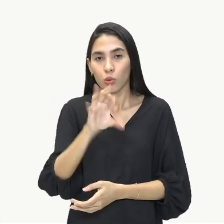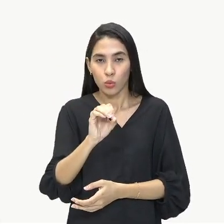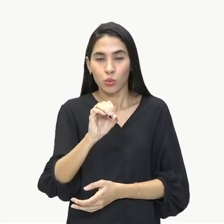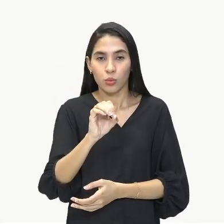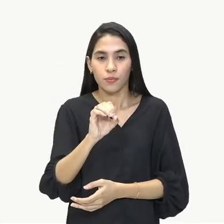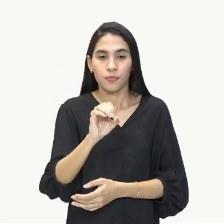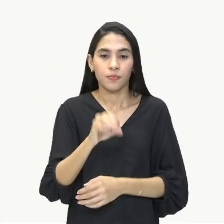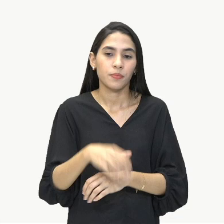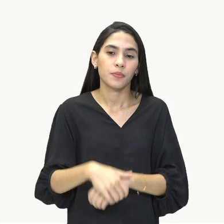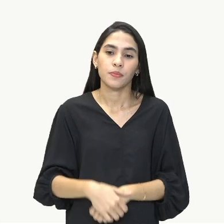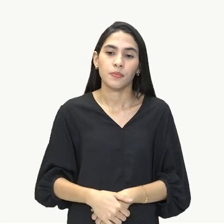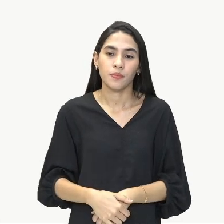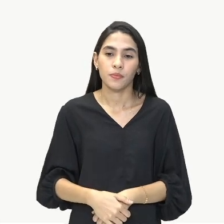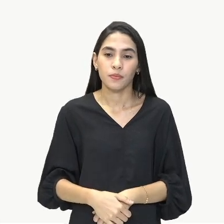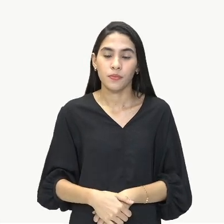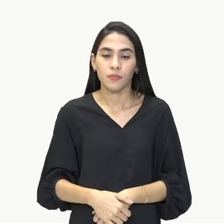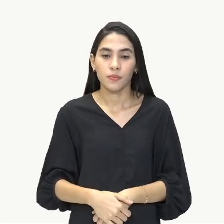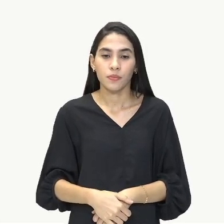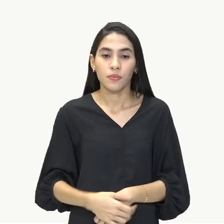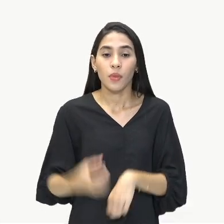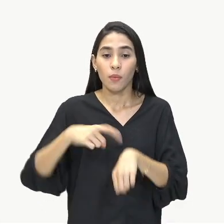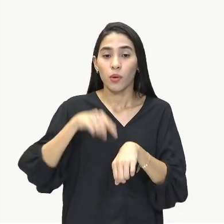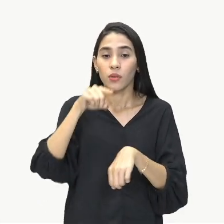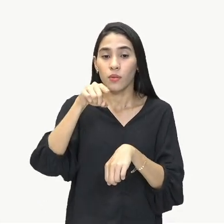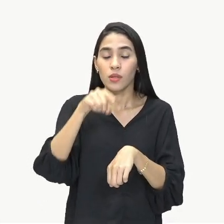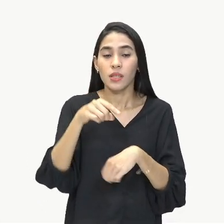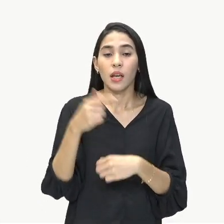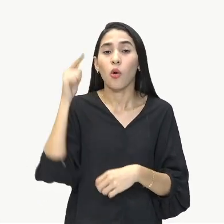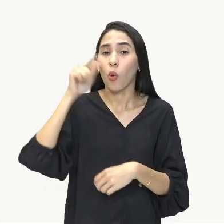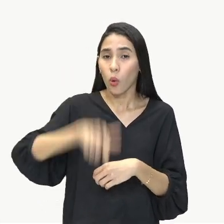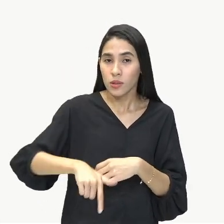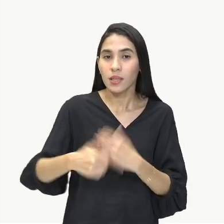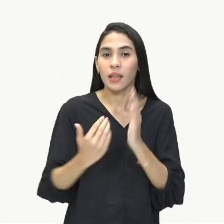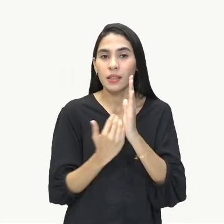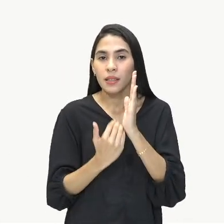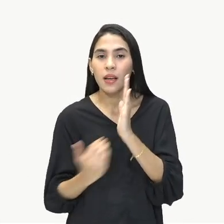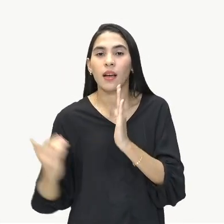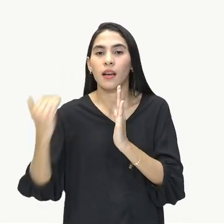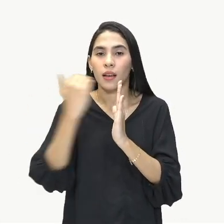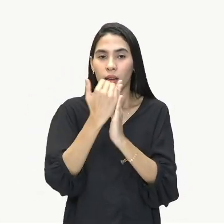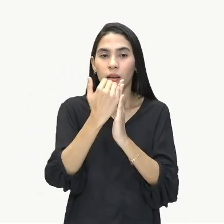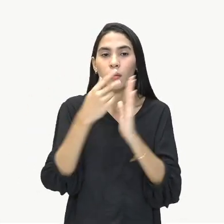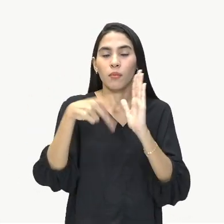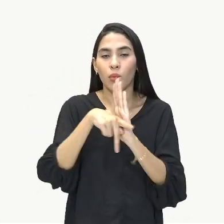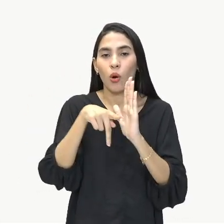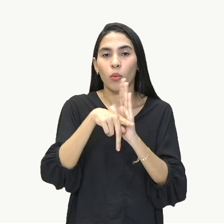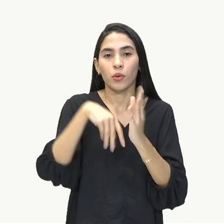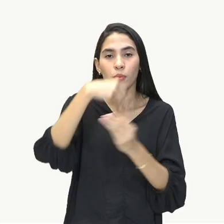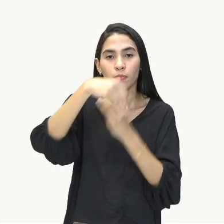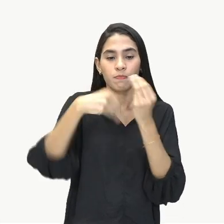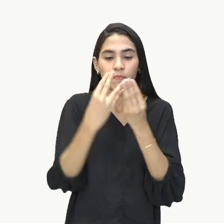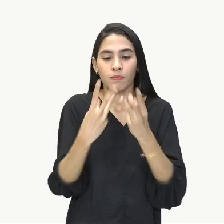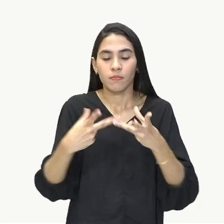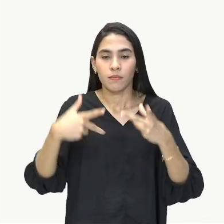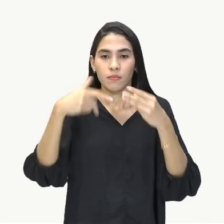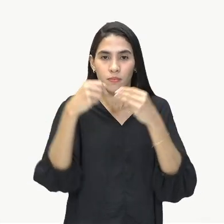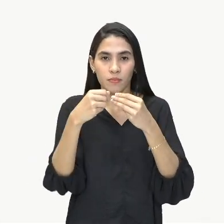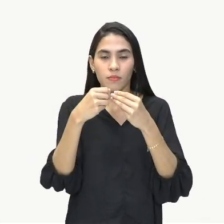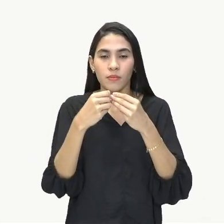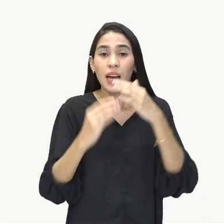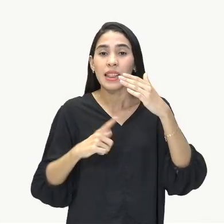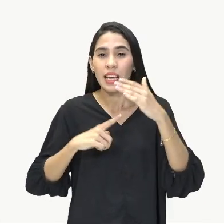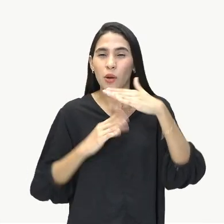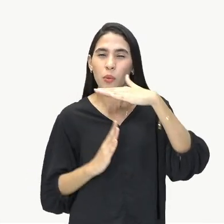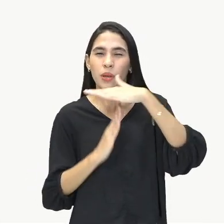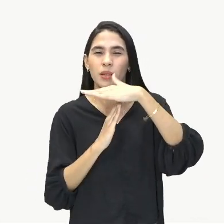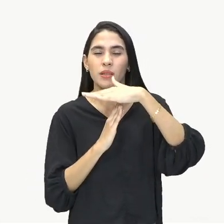insaturada. Quando você atinge o coeficiente de solubilidade, que é o limite de saturação, né,